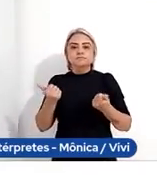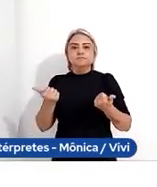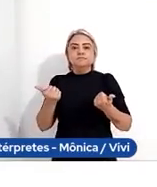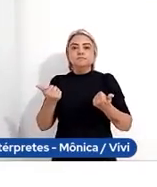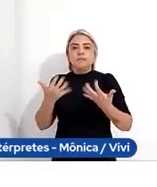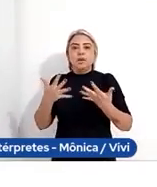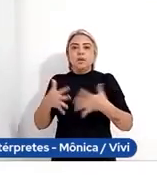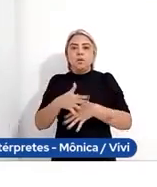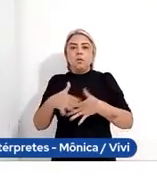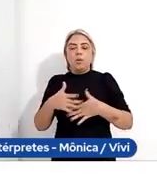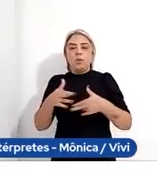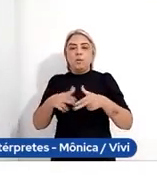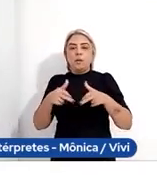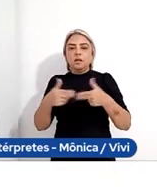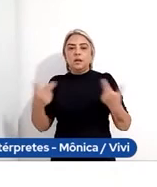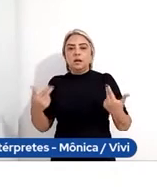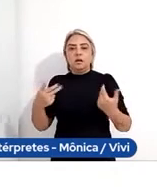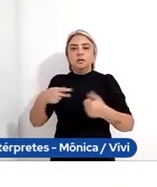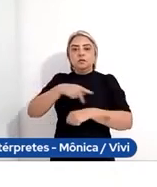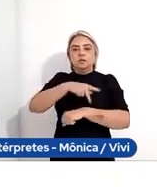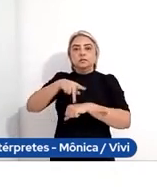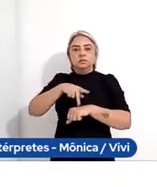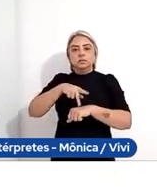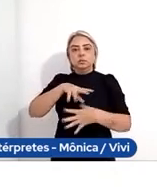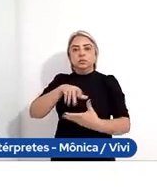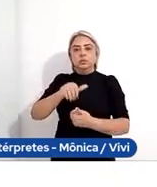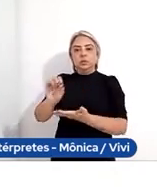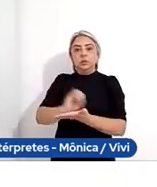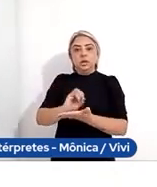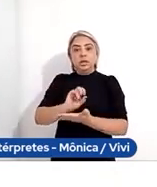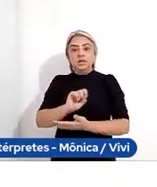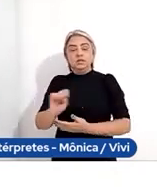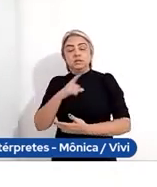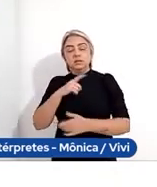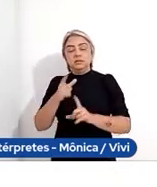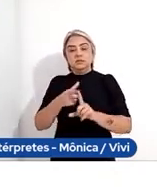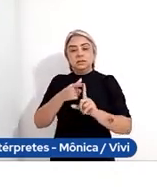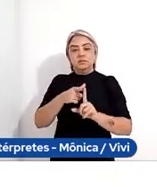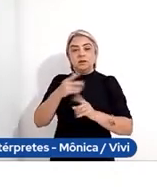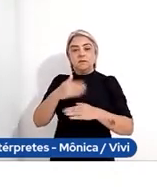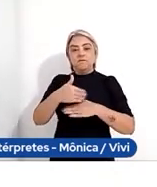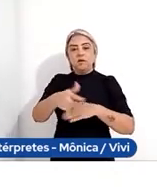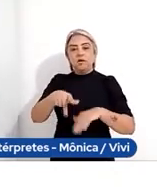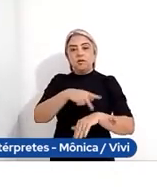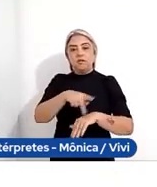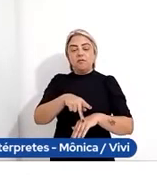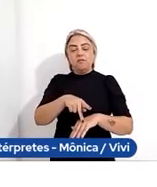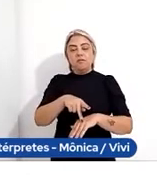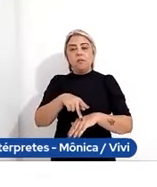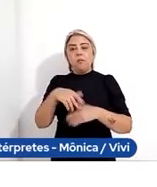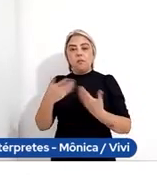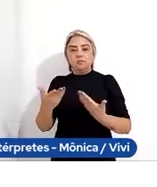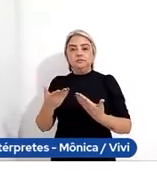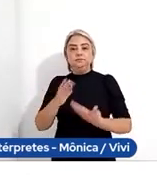de insumos internacional, e se a gente tem uma dependência externa, que foi inclusive uma das